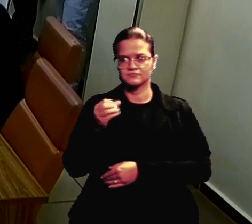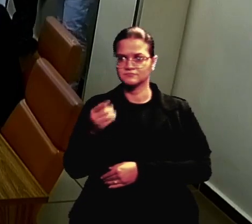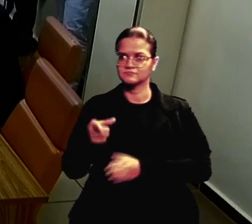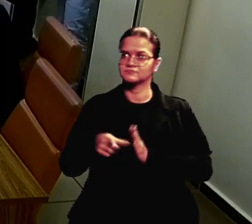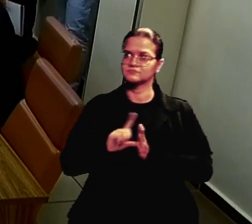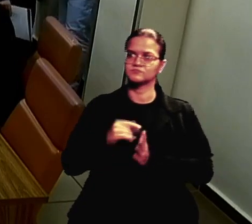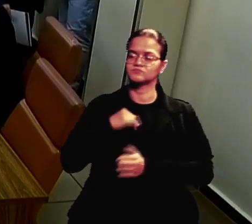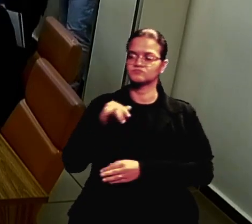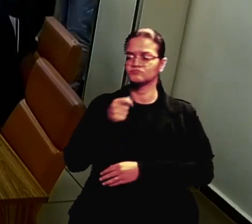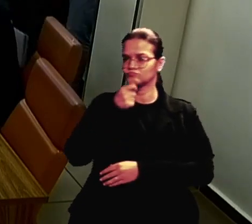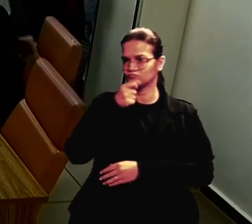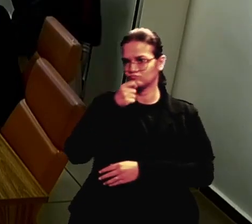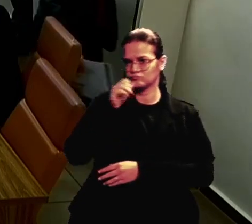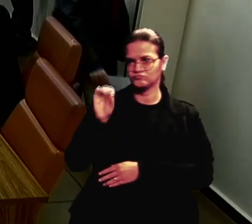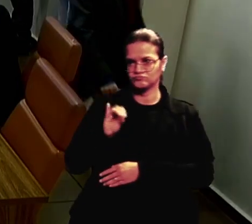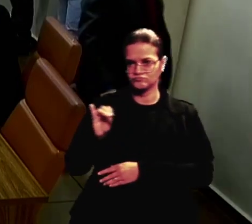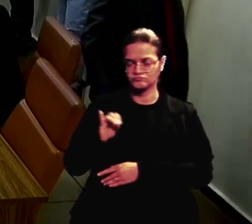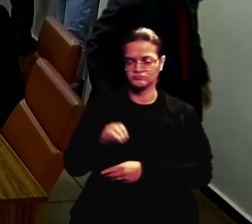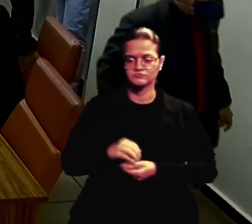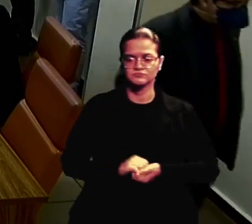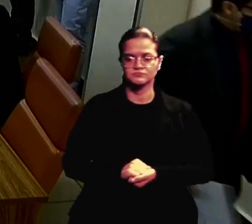cumprimentei.